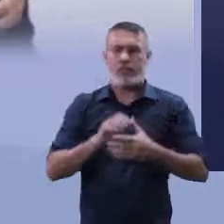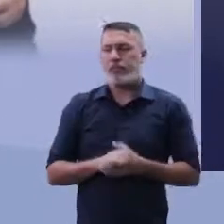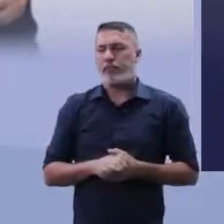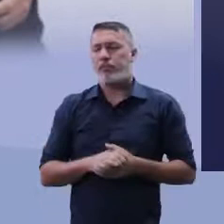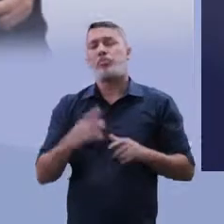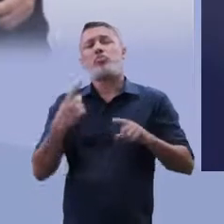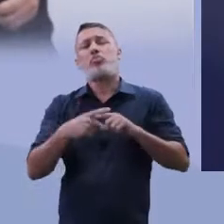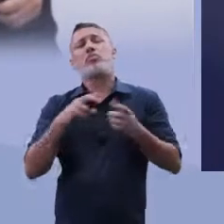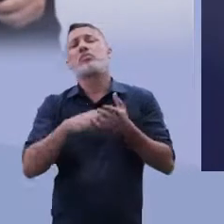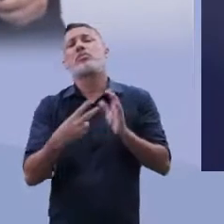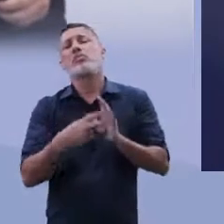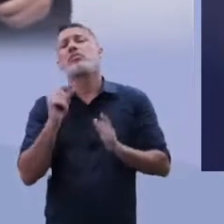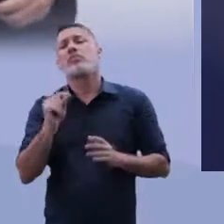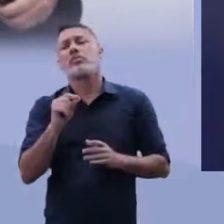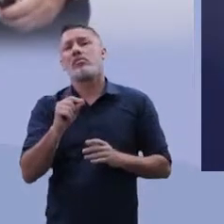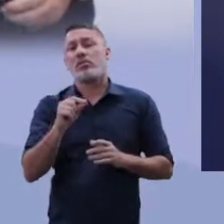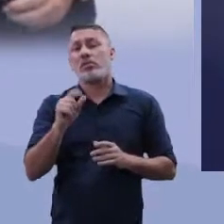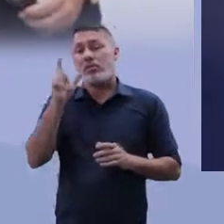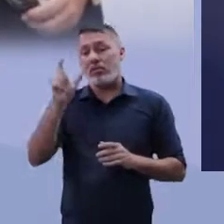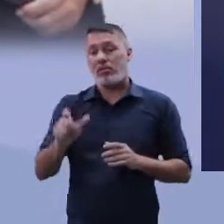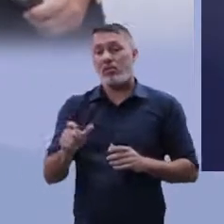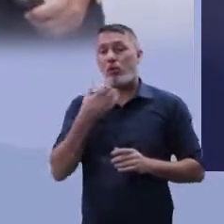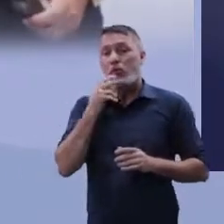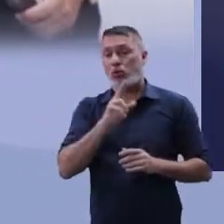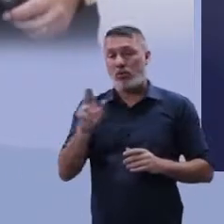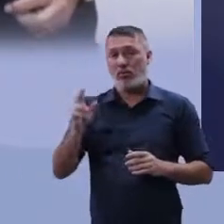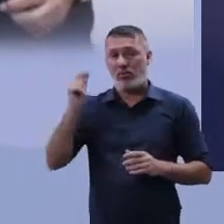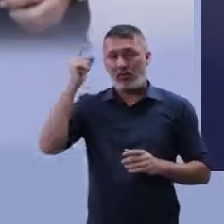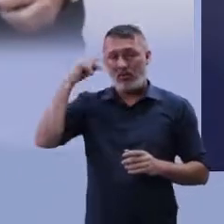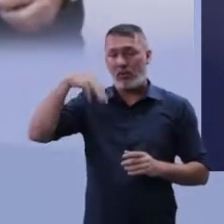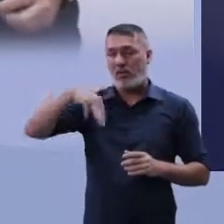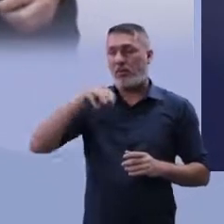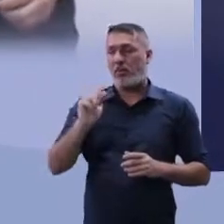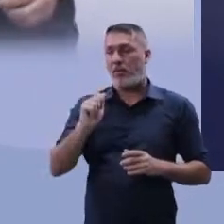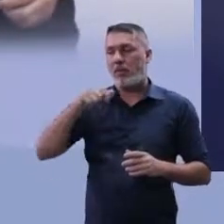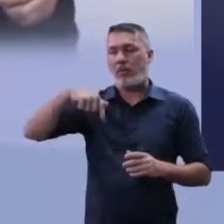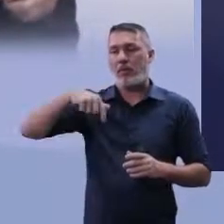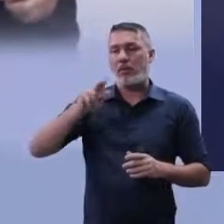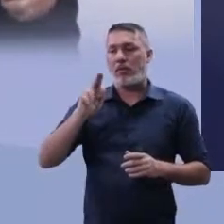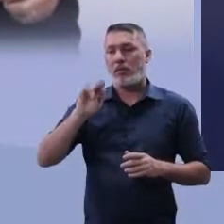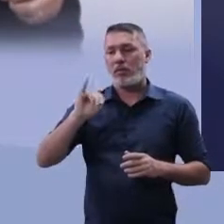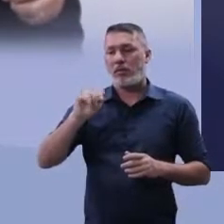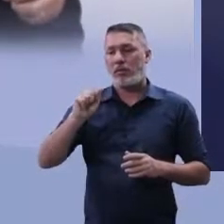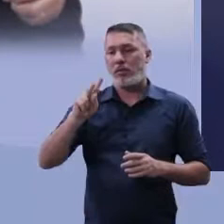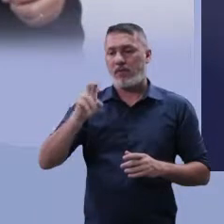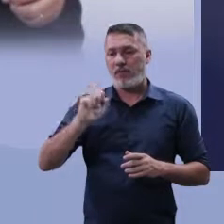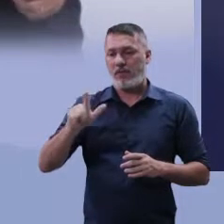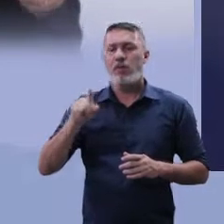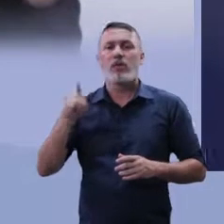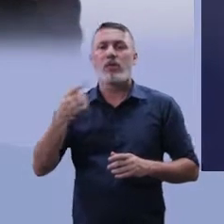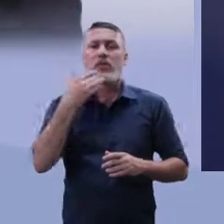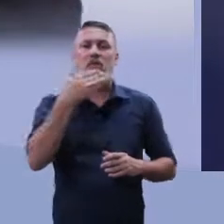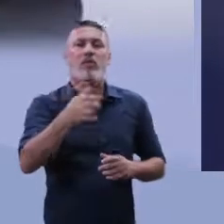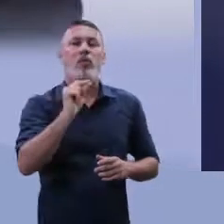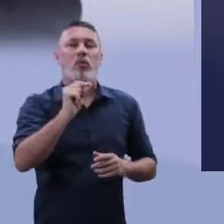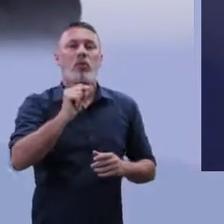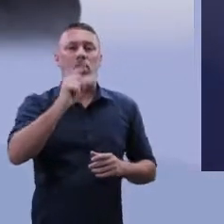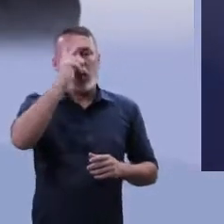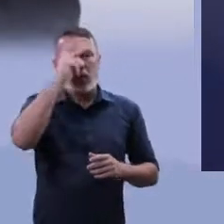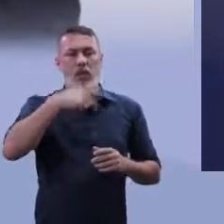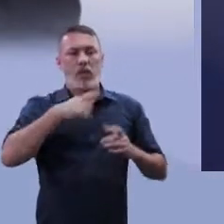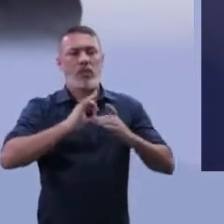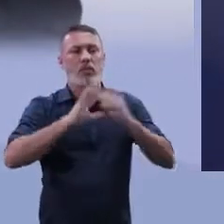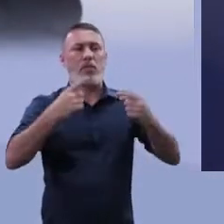Da discussão. Porque o que significa para Maquiavel ele defender a autonomia da política? Ele fala que a